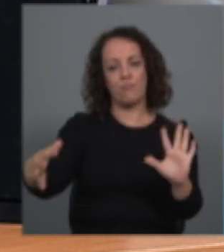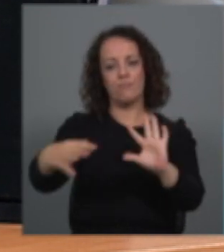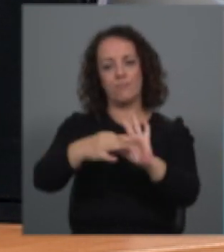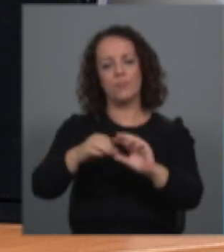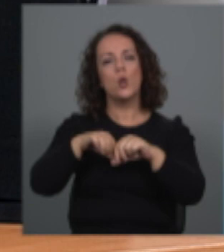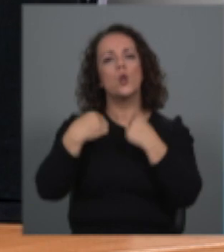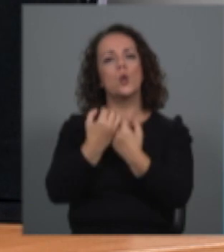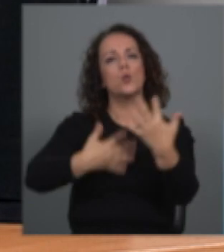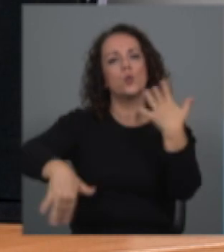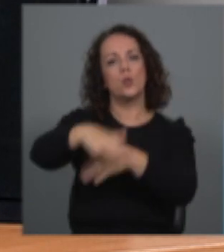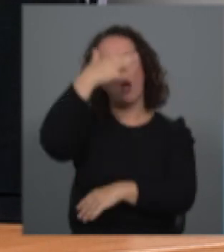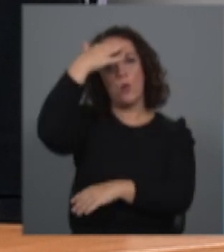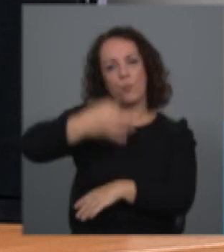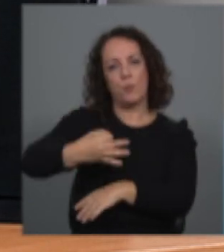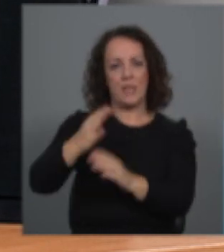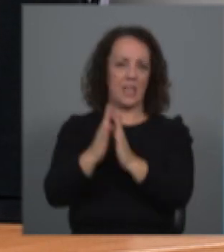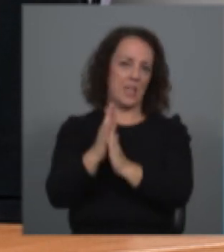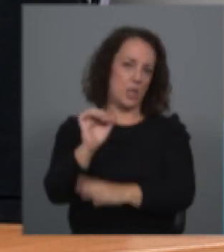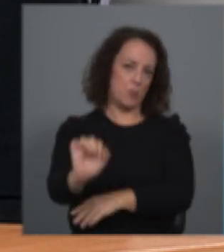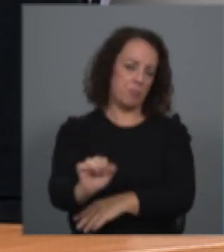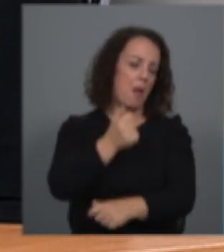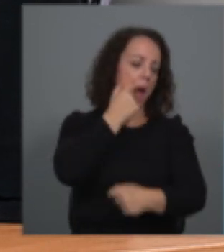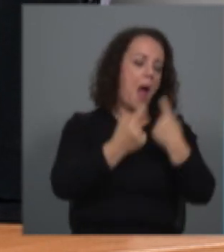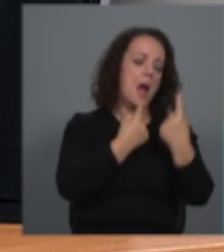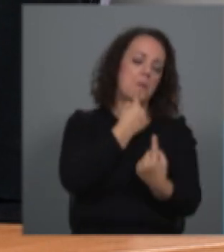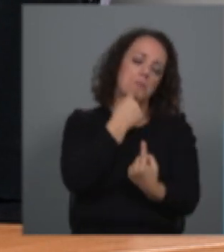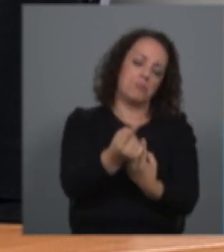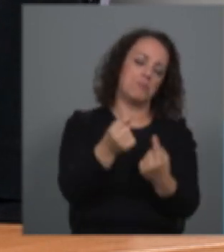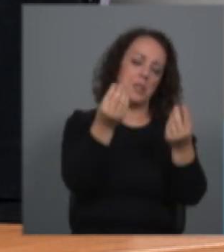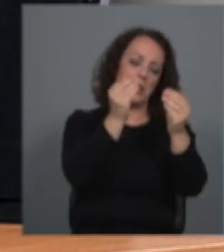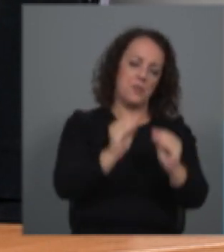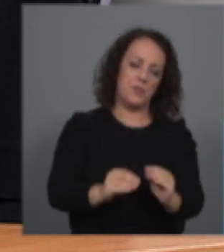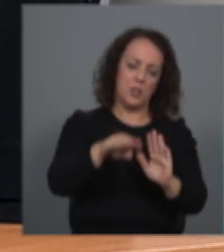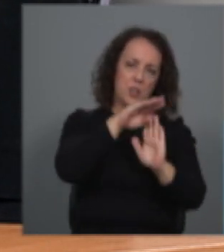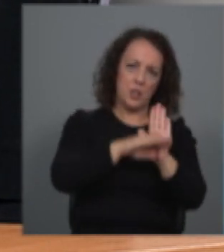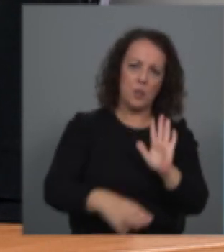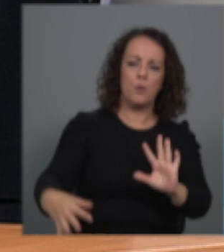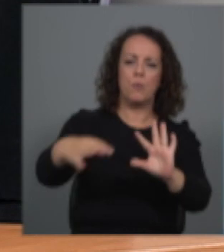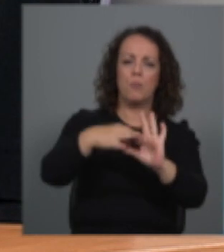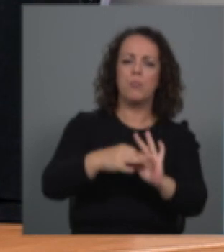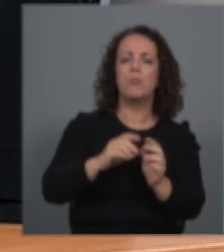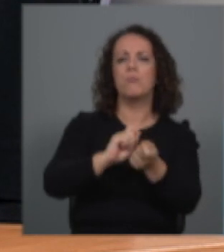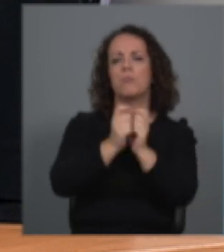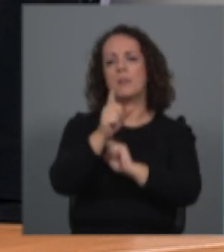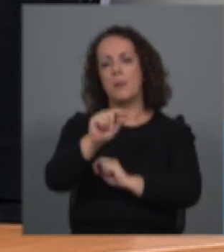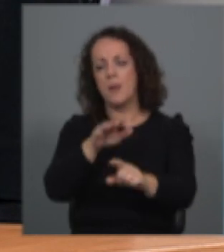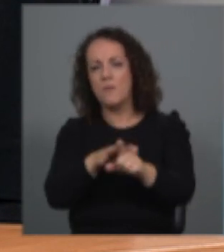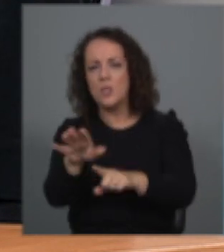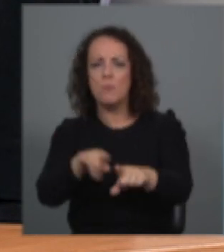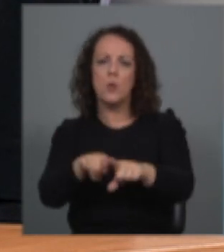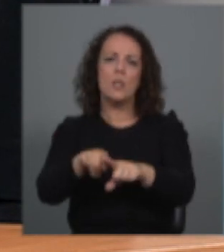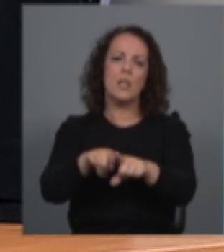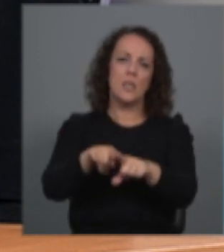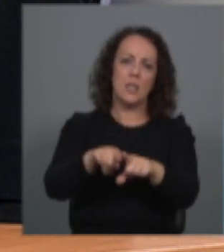Igreja. Alguém a definiu uma encíclica política no